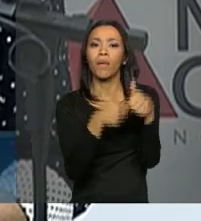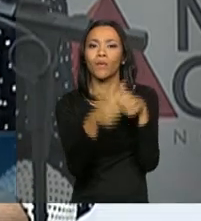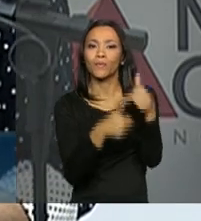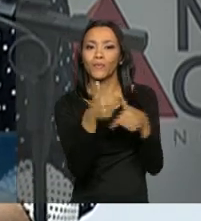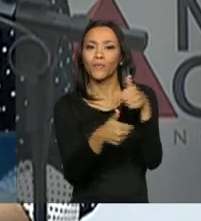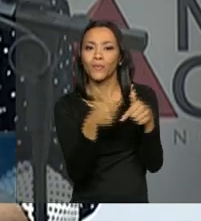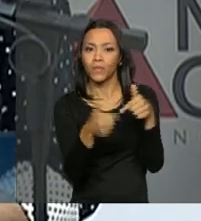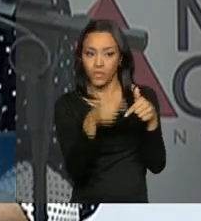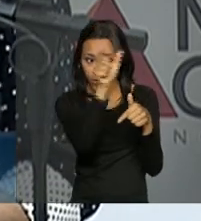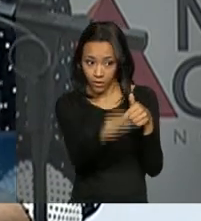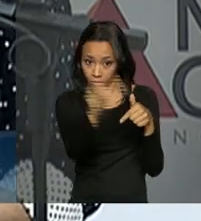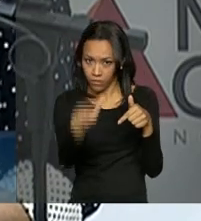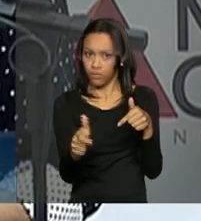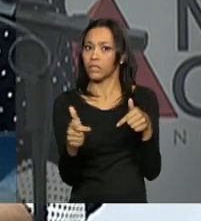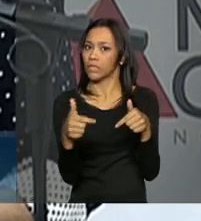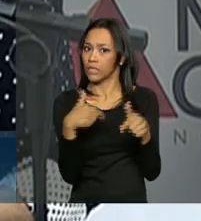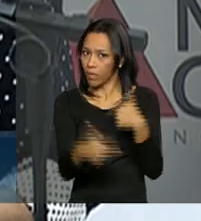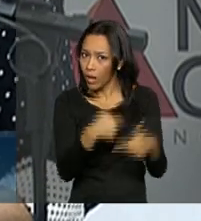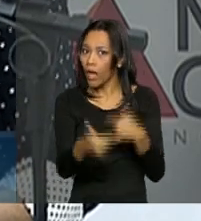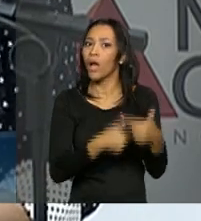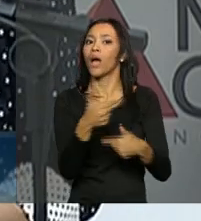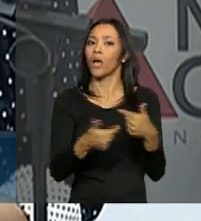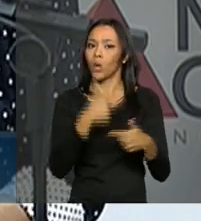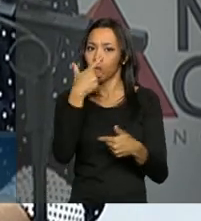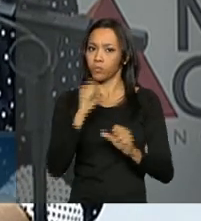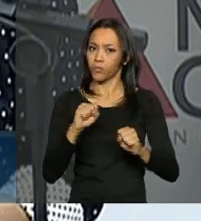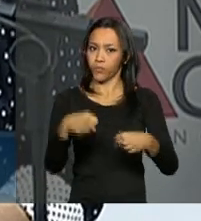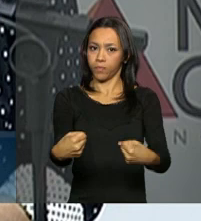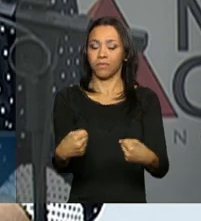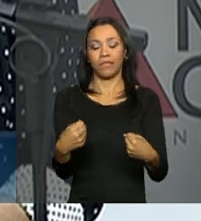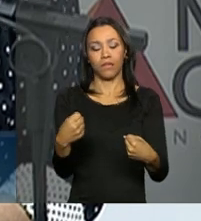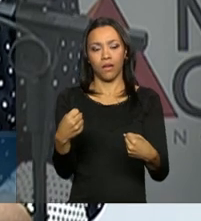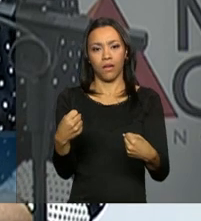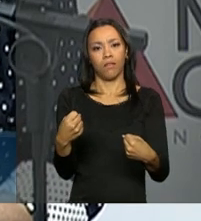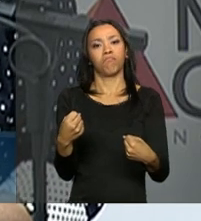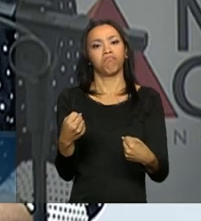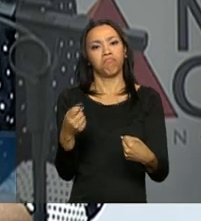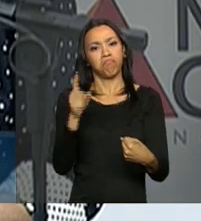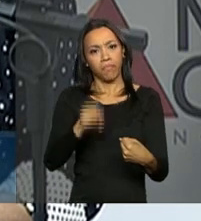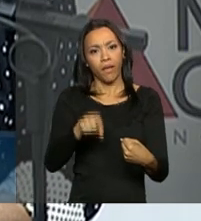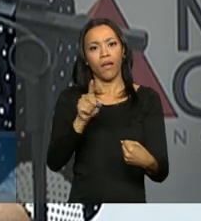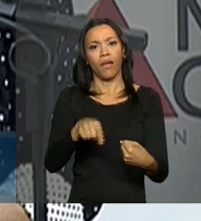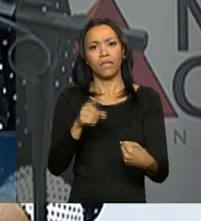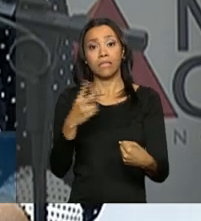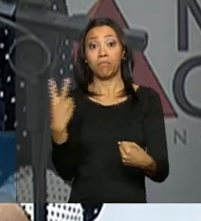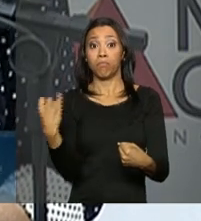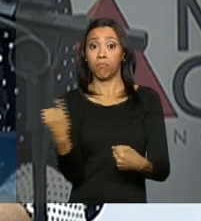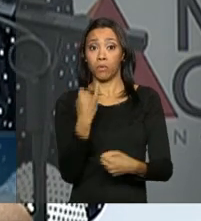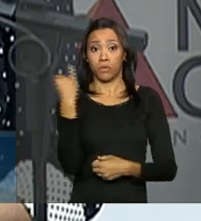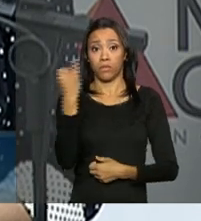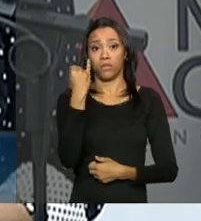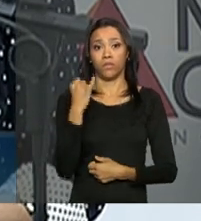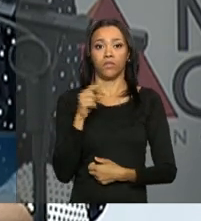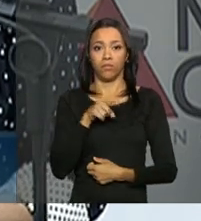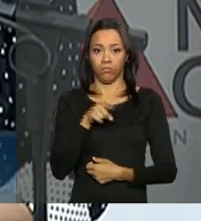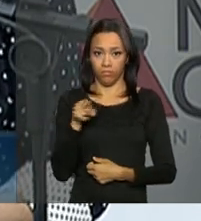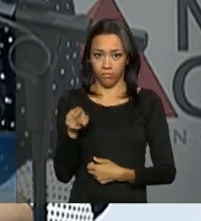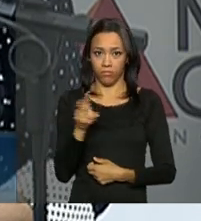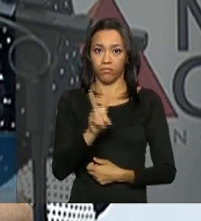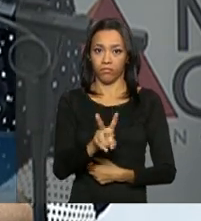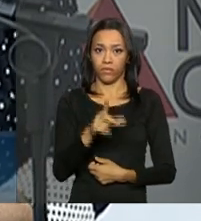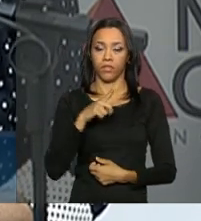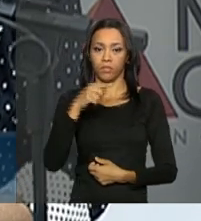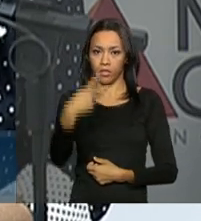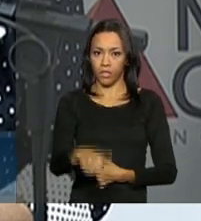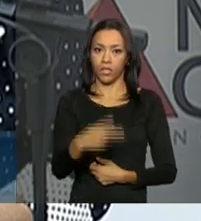um povo trabalhador. Então, consolida esse lado extremamente importante que nós temos em